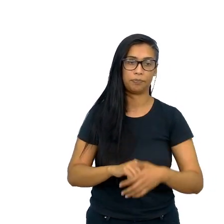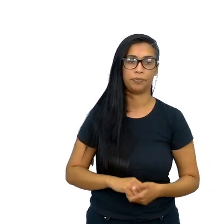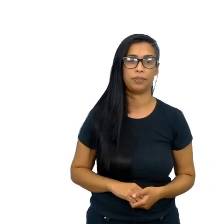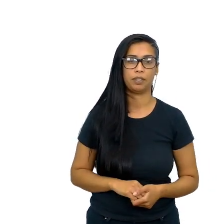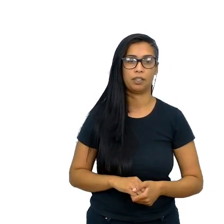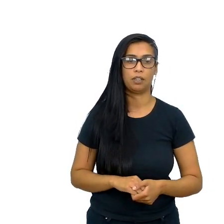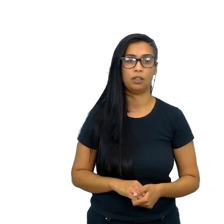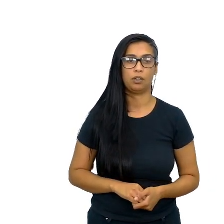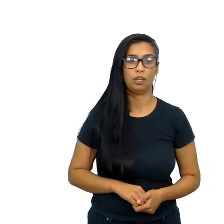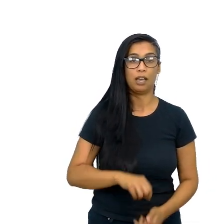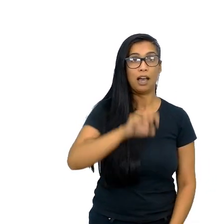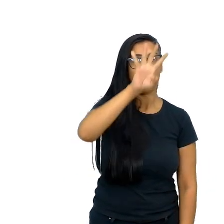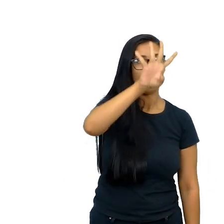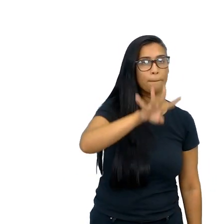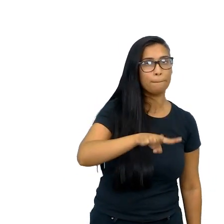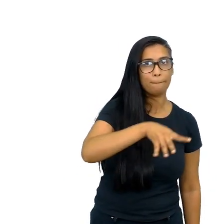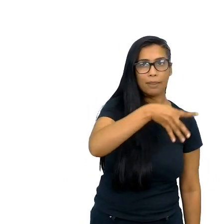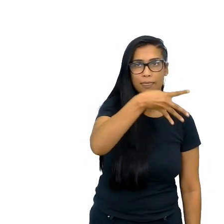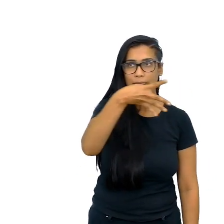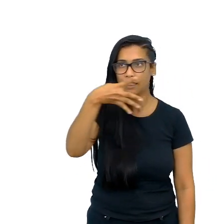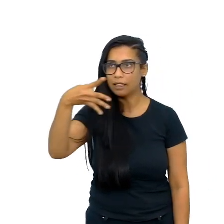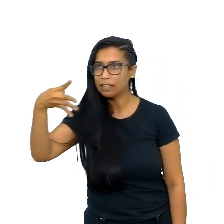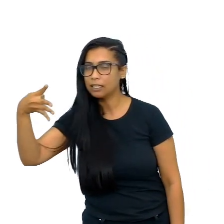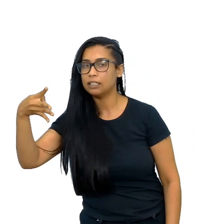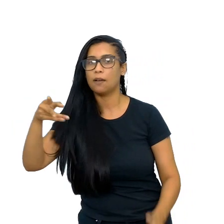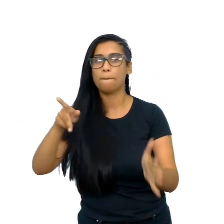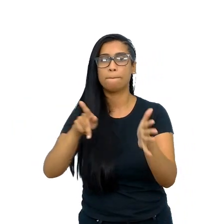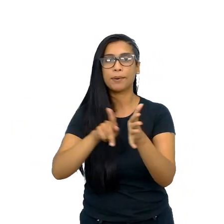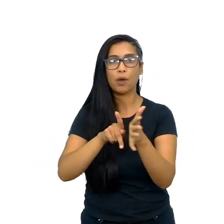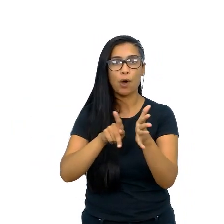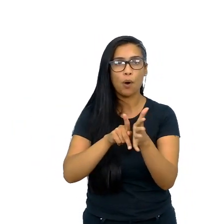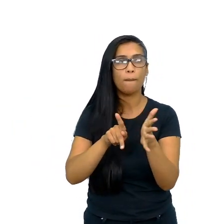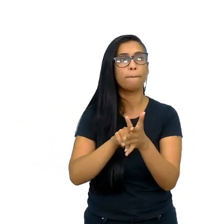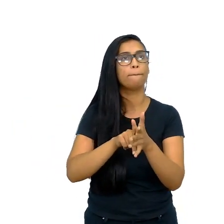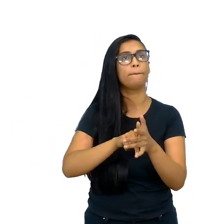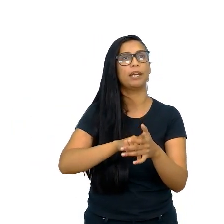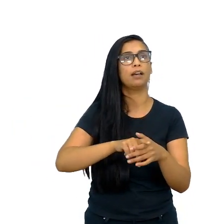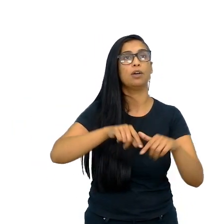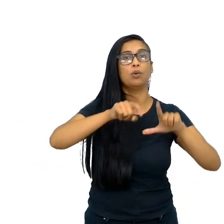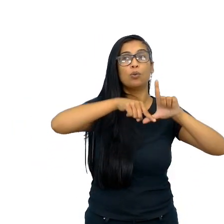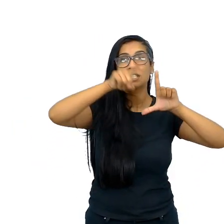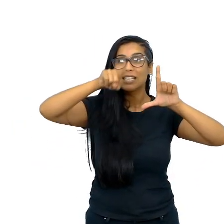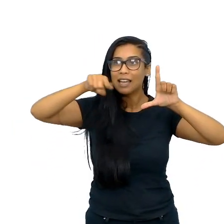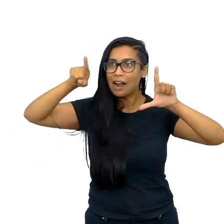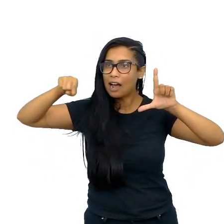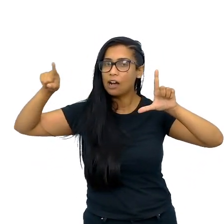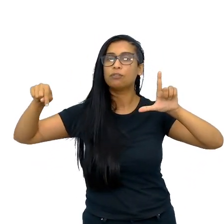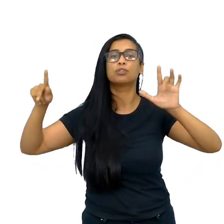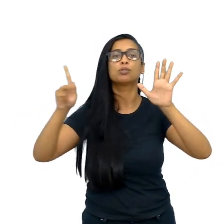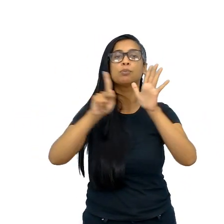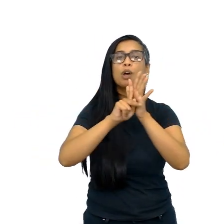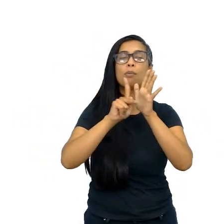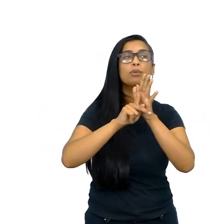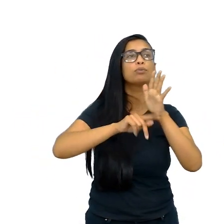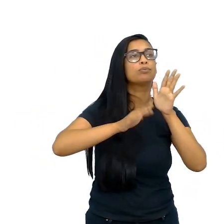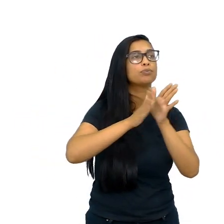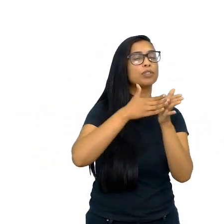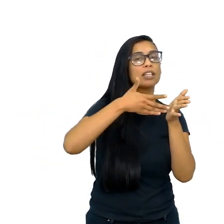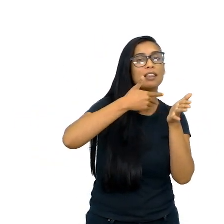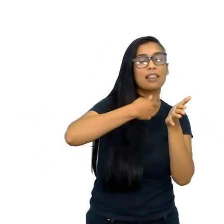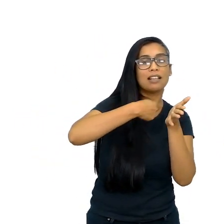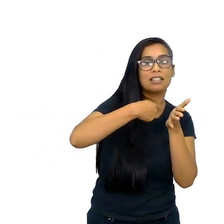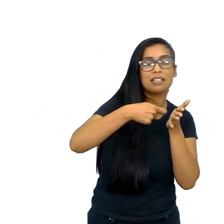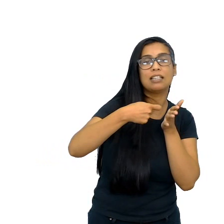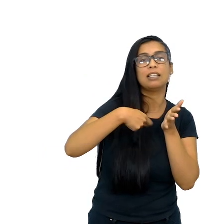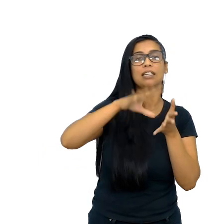né, o sistema de representação da escrita, então, dominar também as convenções gráficas, conhecer o alfabeto,